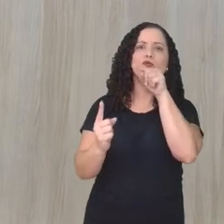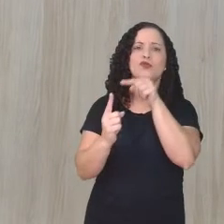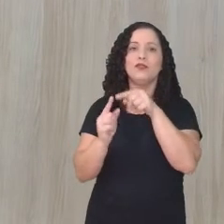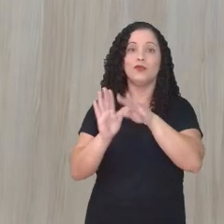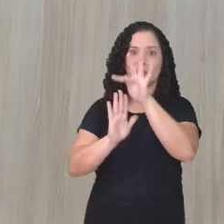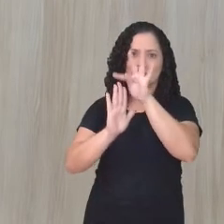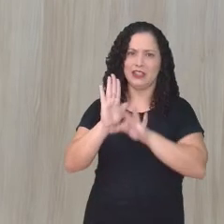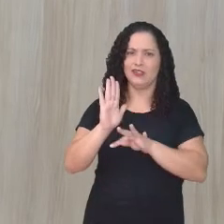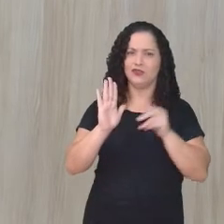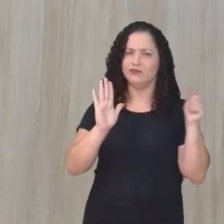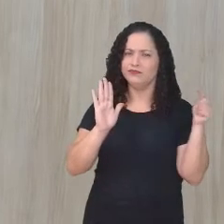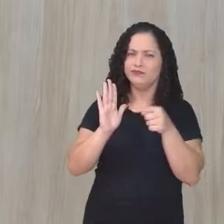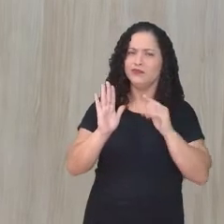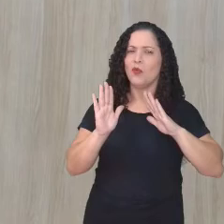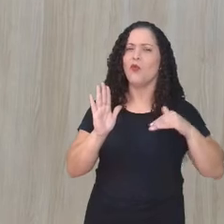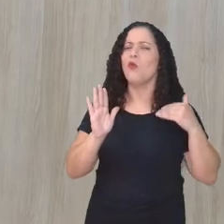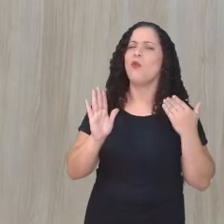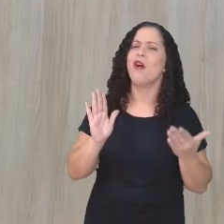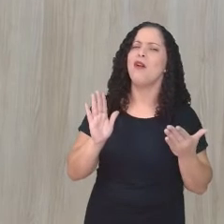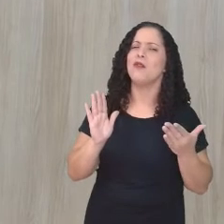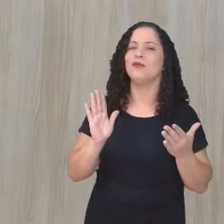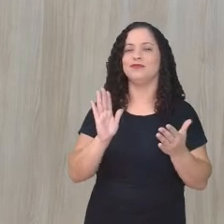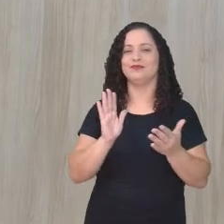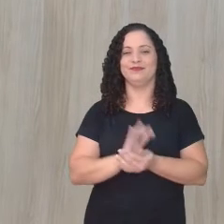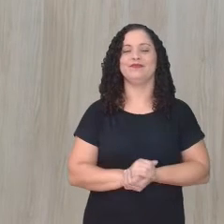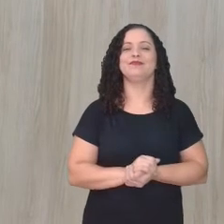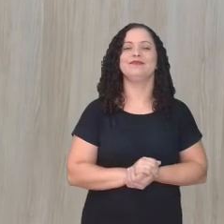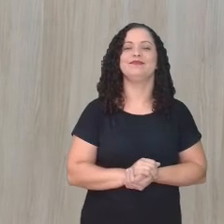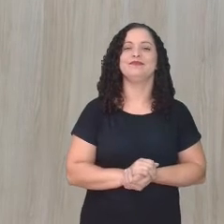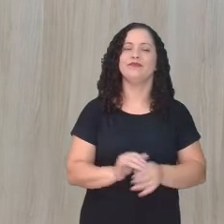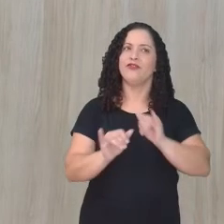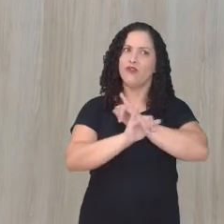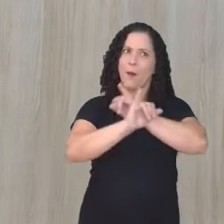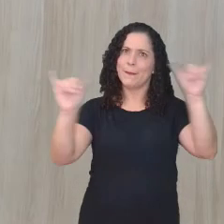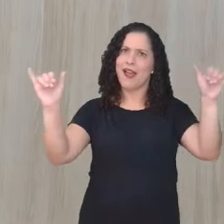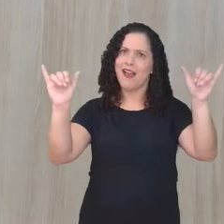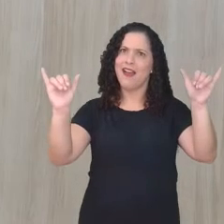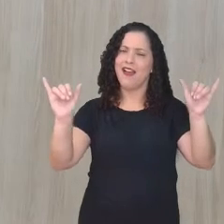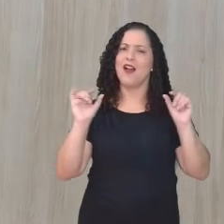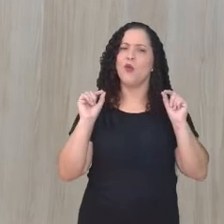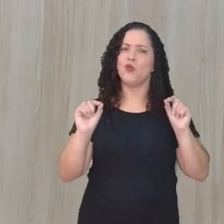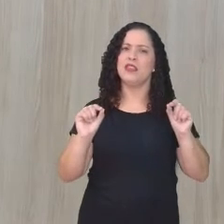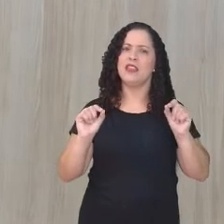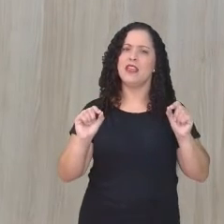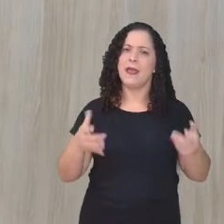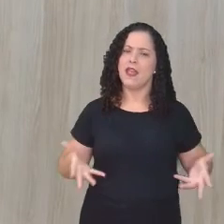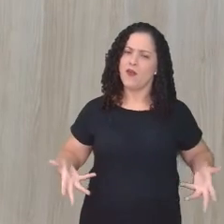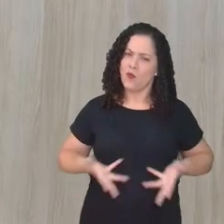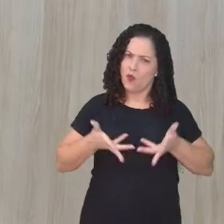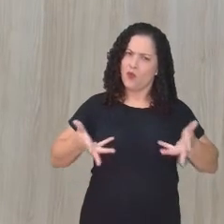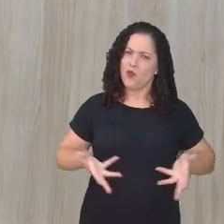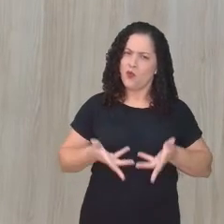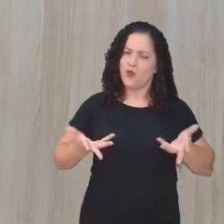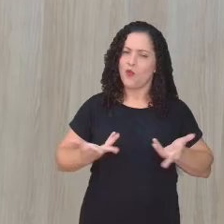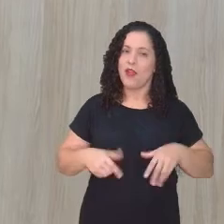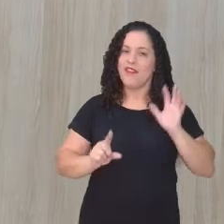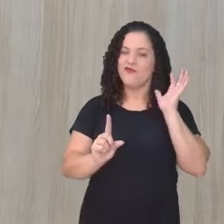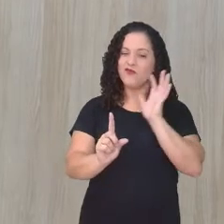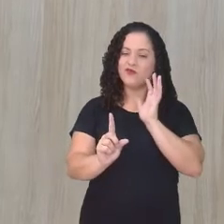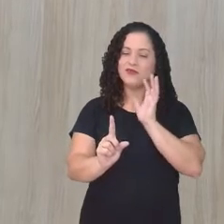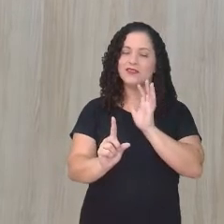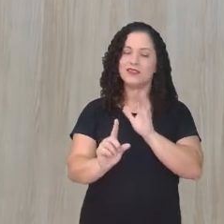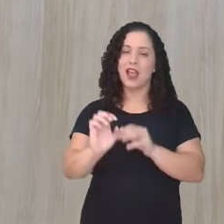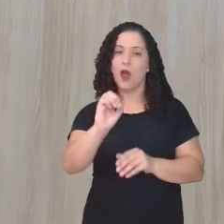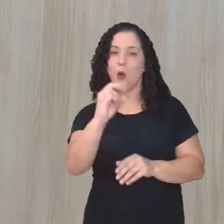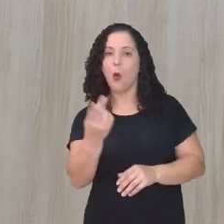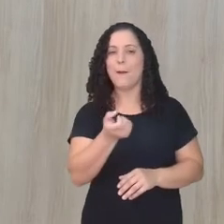é? Qual é a função do texto que você fez? É informar algo? É convencer? É persuadir? Ou você